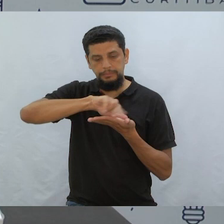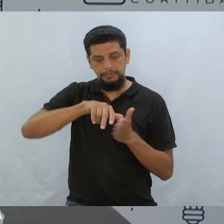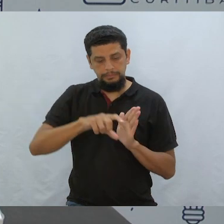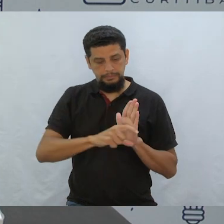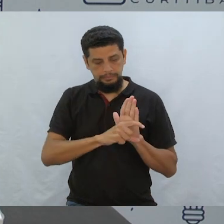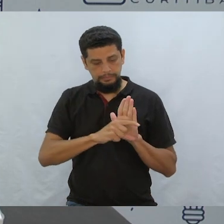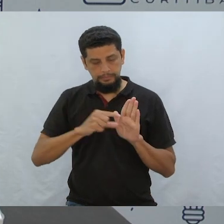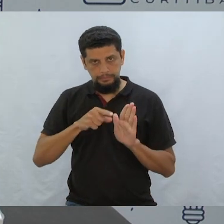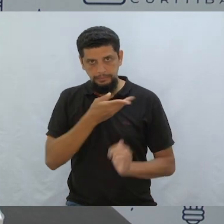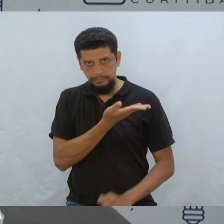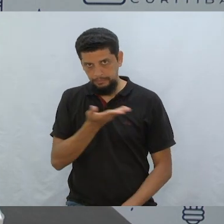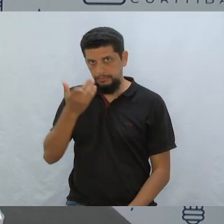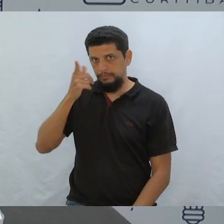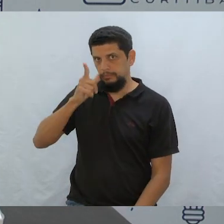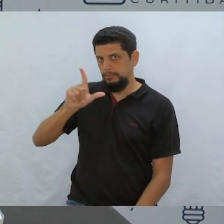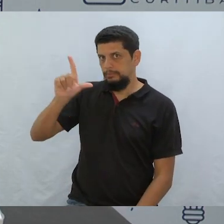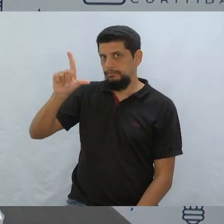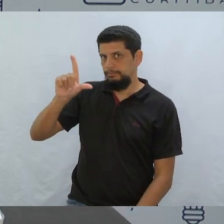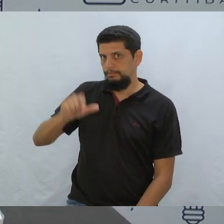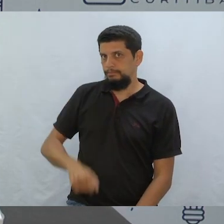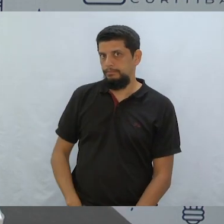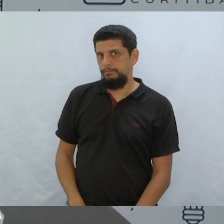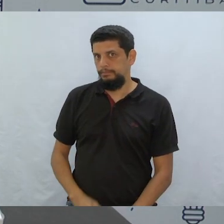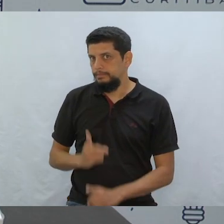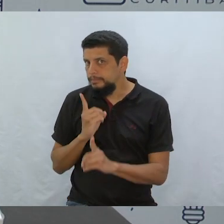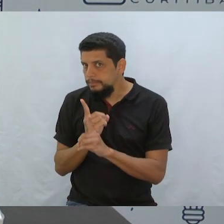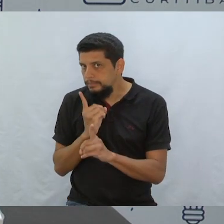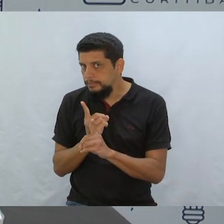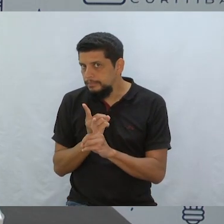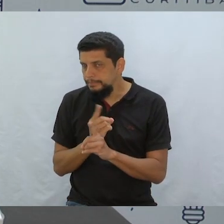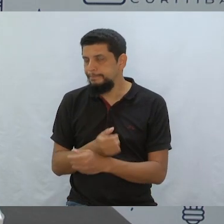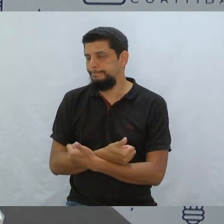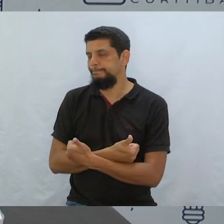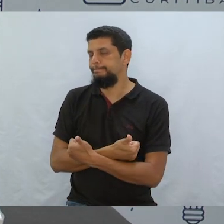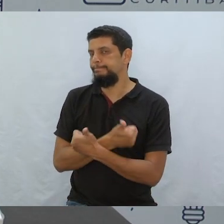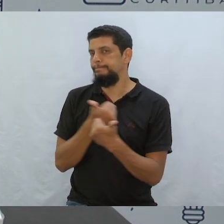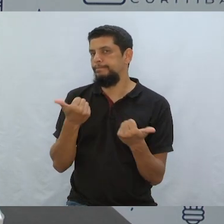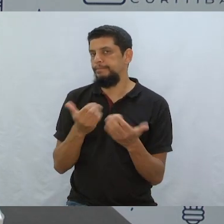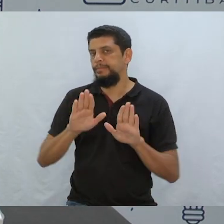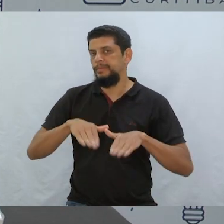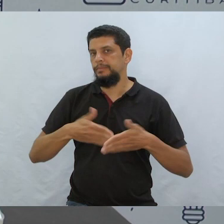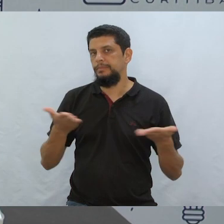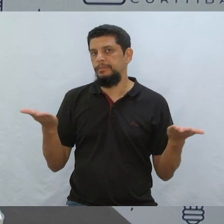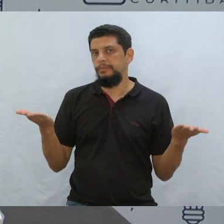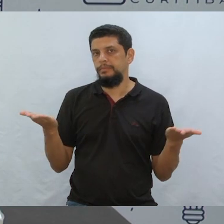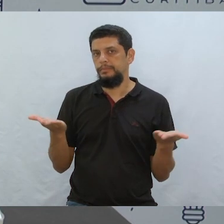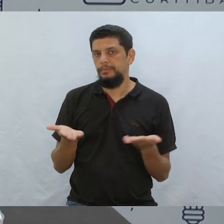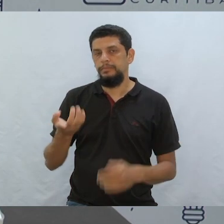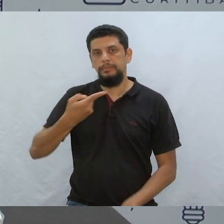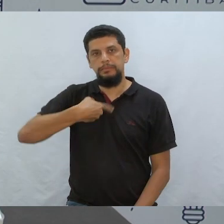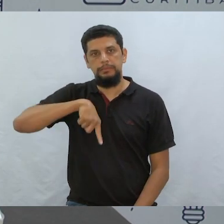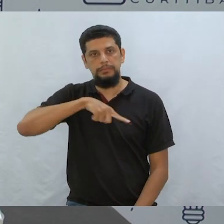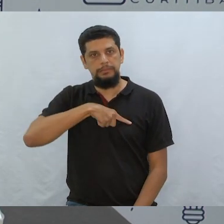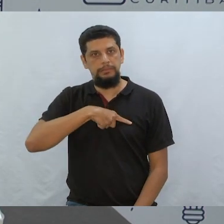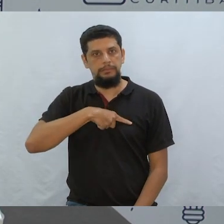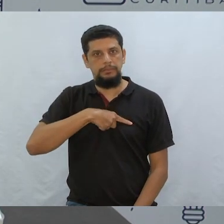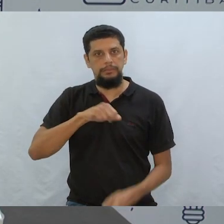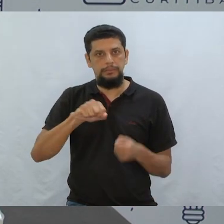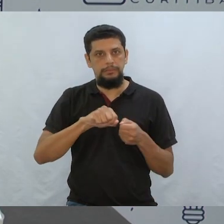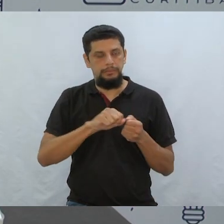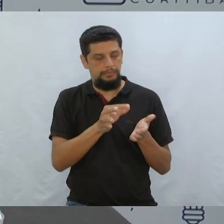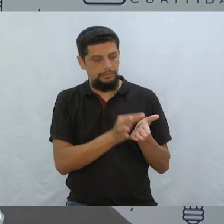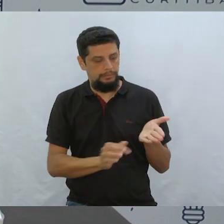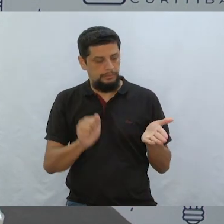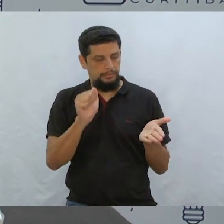várias embalagens também, né? Você conseguiu? Muito bem. Então, agora, nós